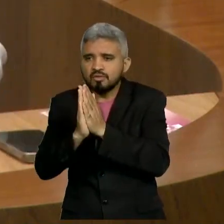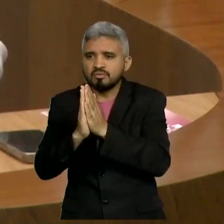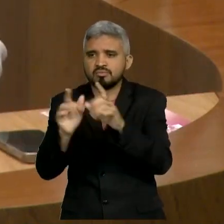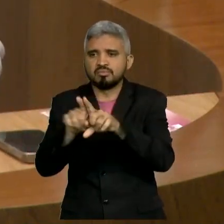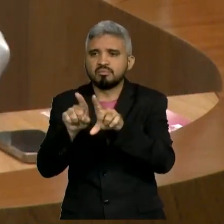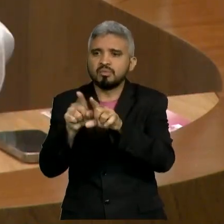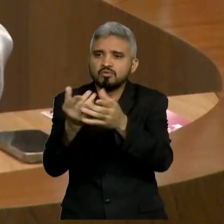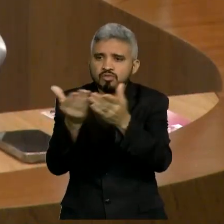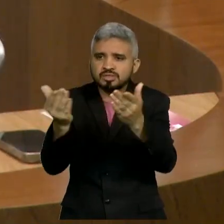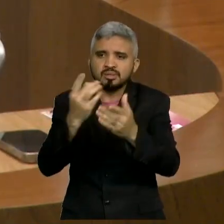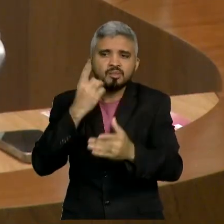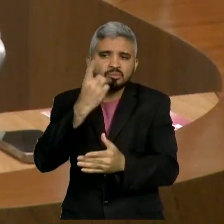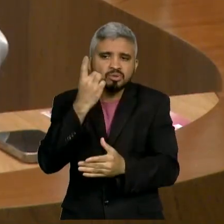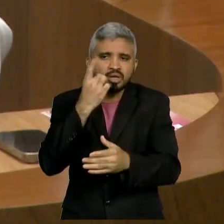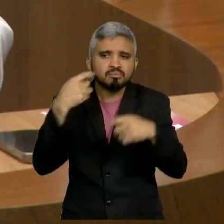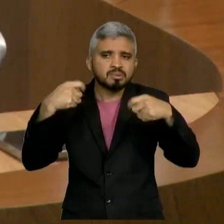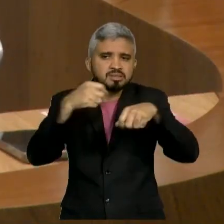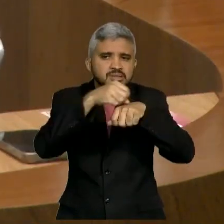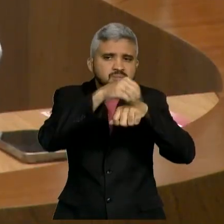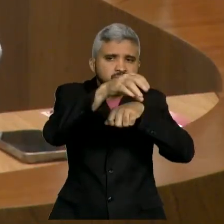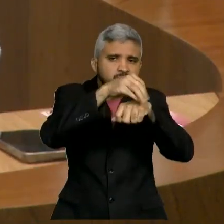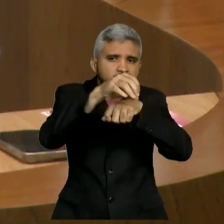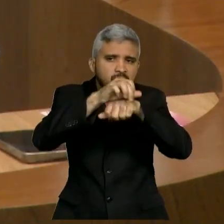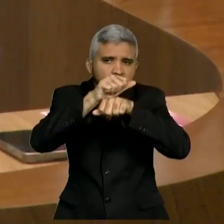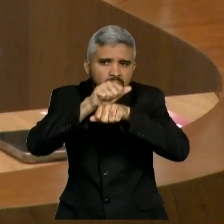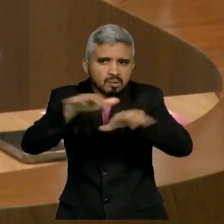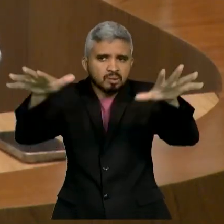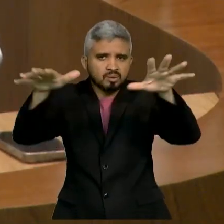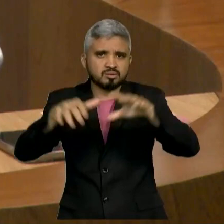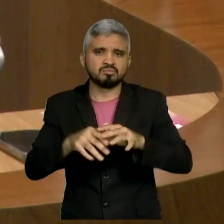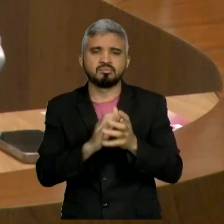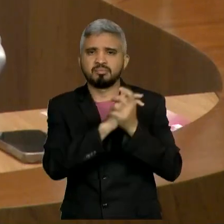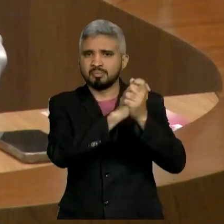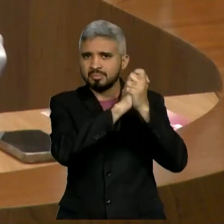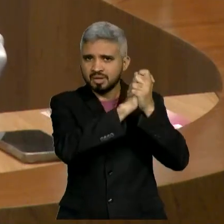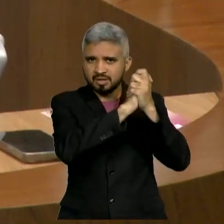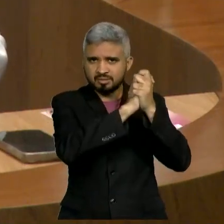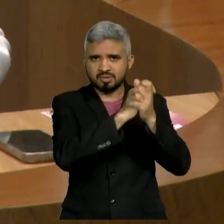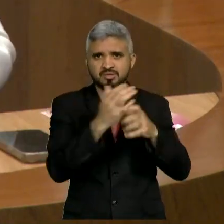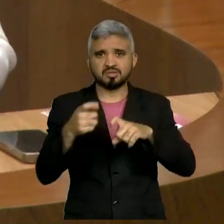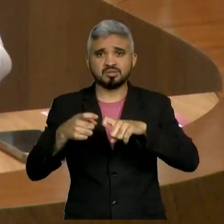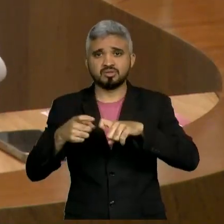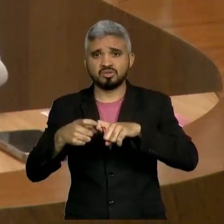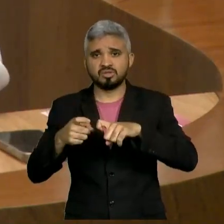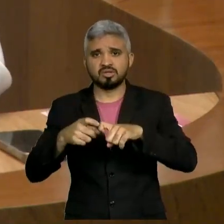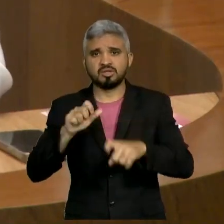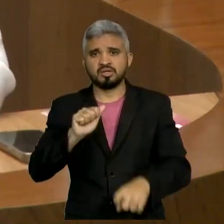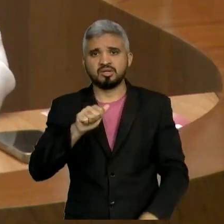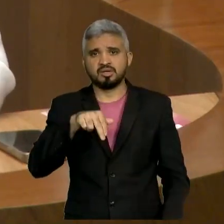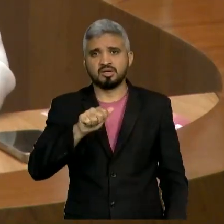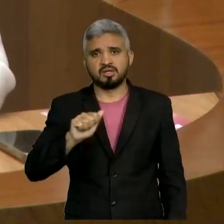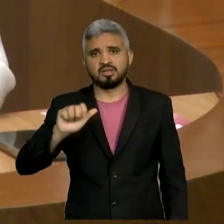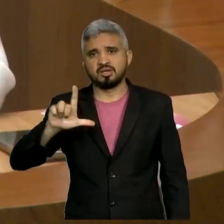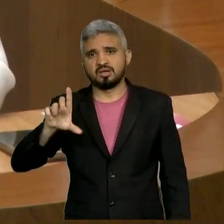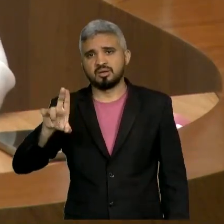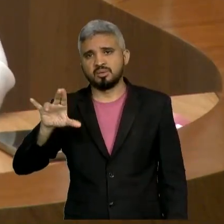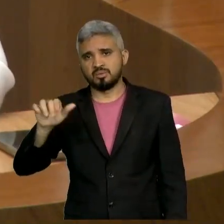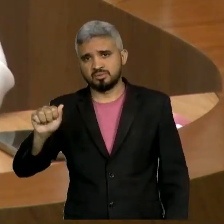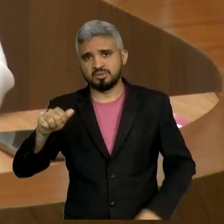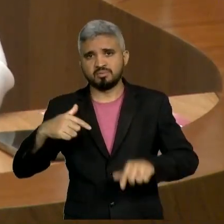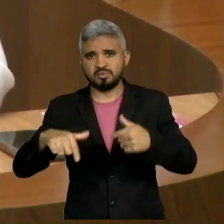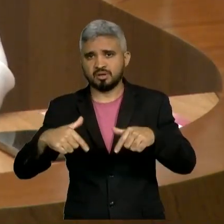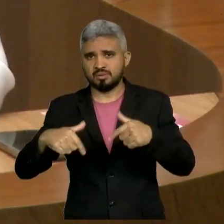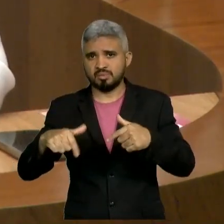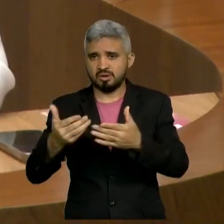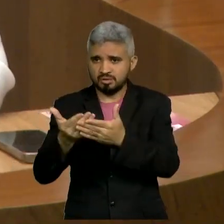belíssimo trabalho. Parabéns aí a todo o grupo, viu, doutora Ana Lúcia, pelo trabalho que vocês vêm desempenhando.